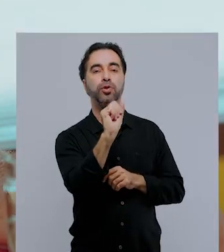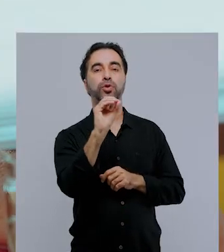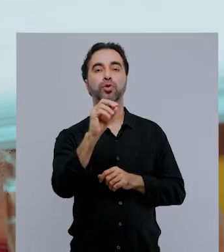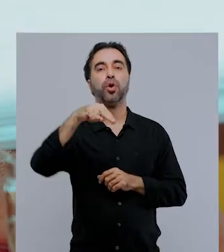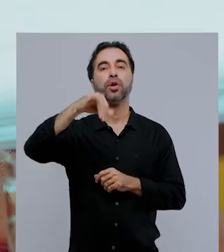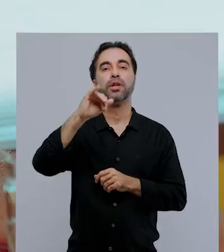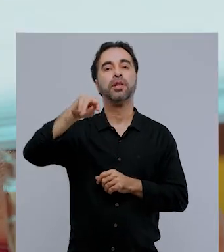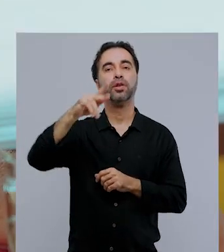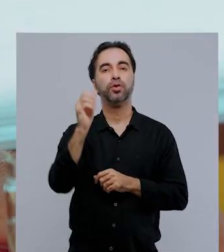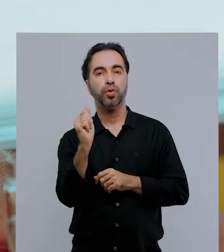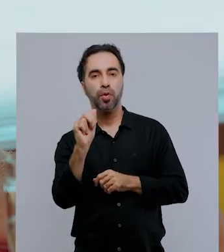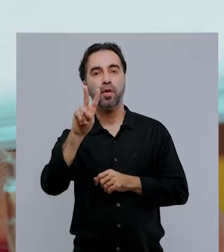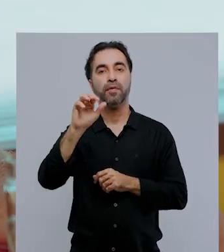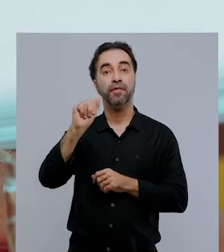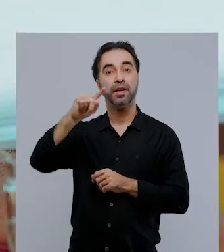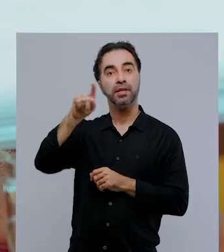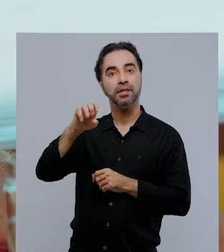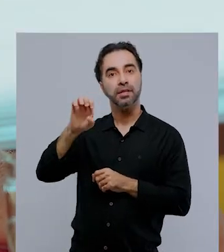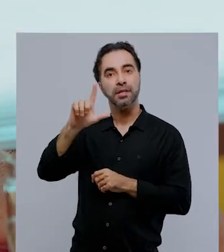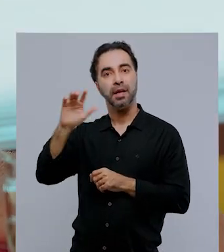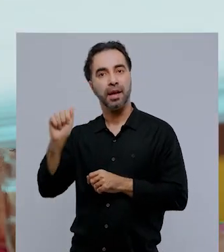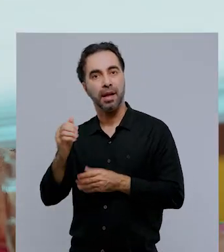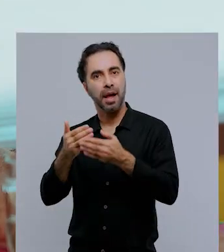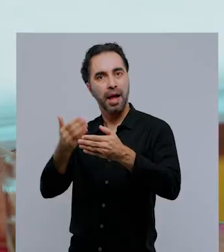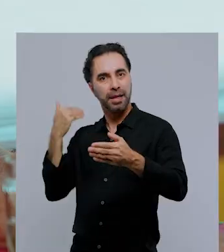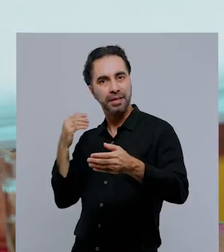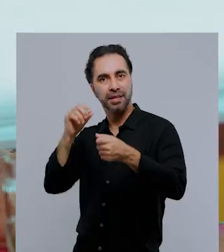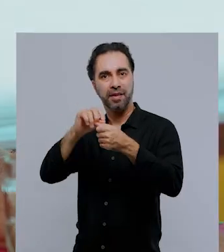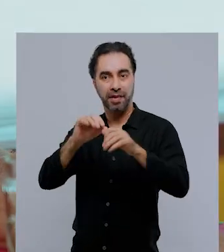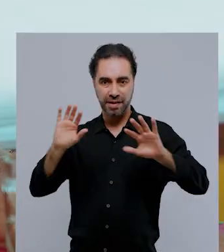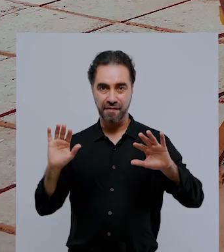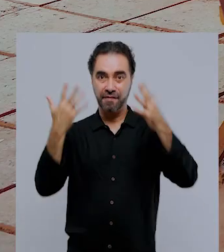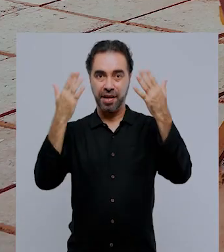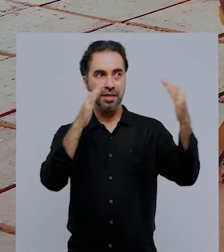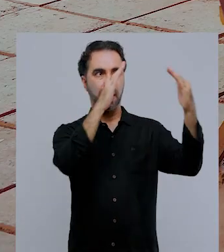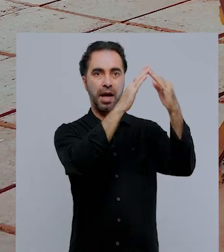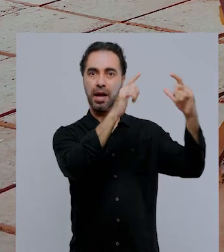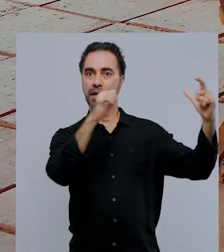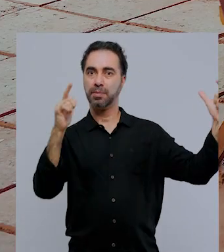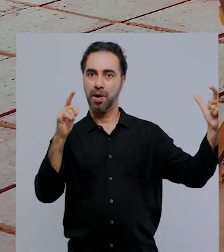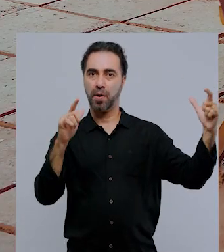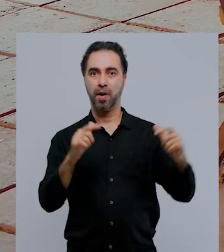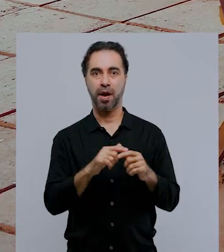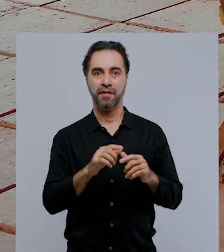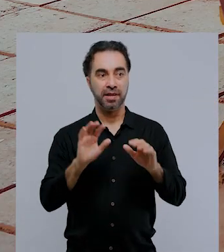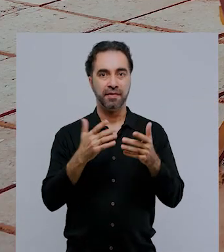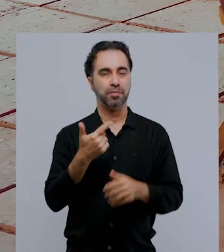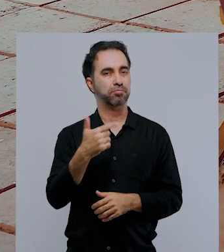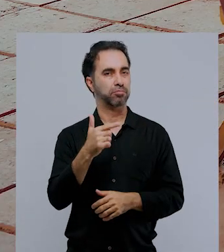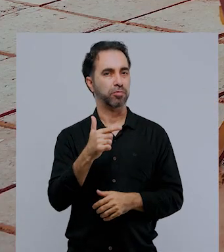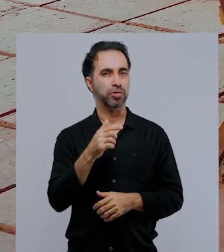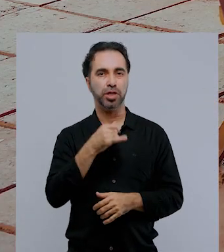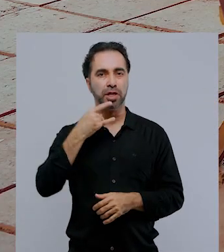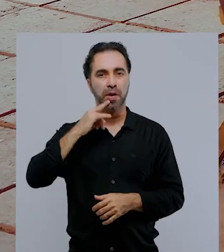né? Aí, antes disso, sempre fazia forró lá na casona, né? Mas não tinha o quentão. Era